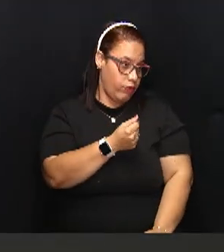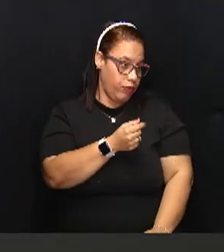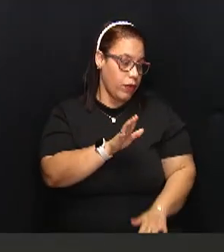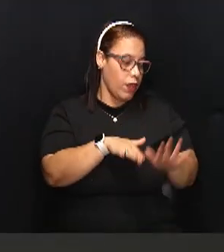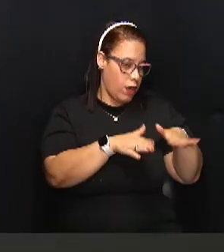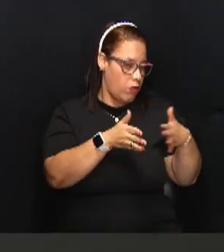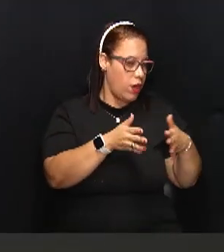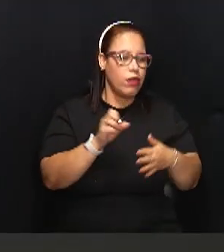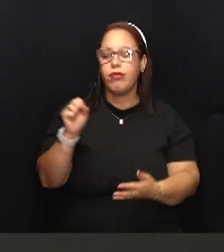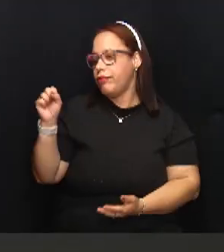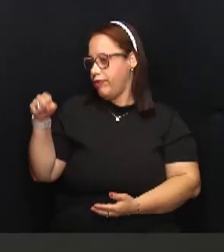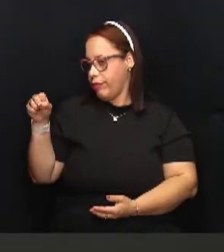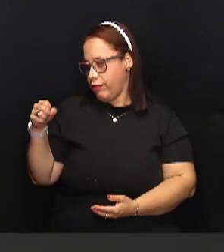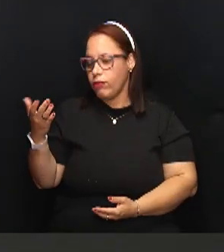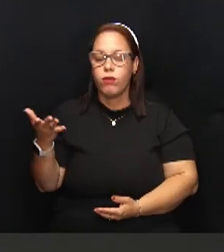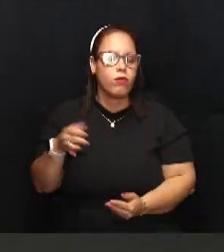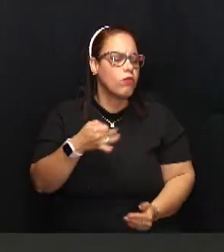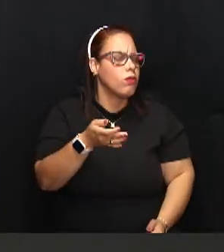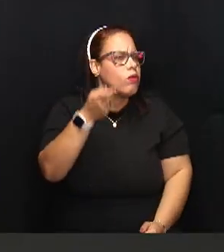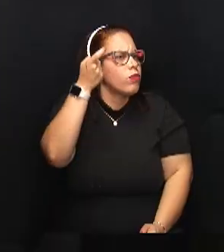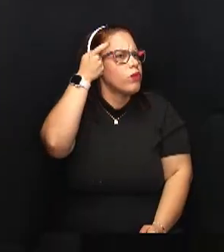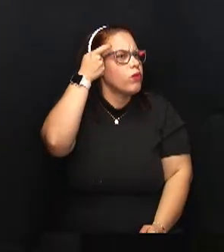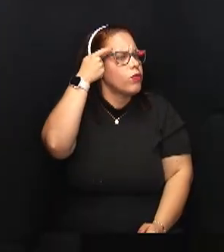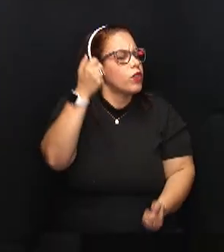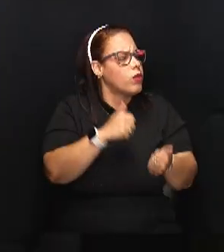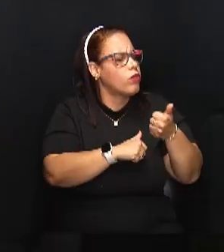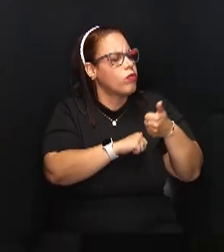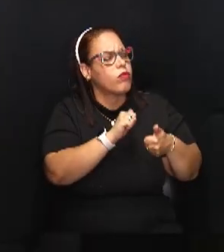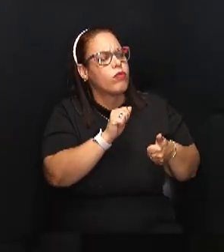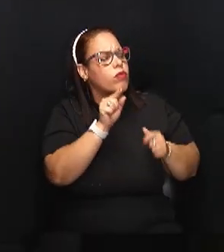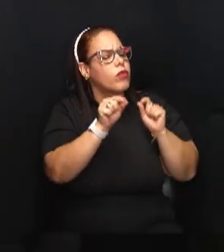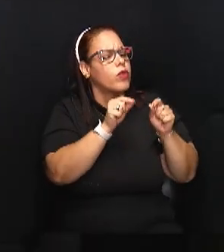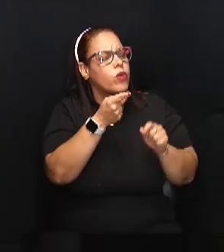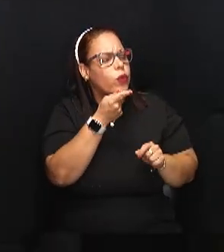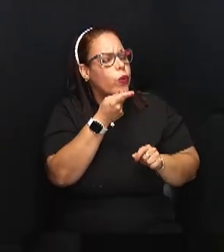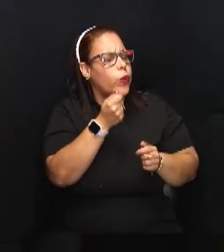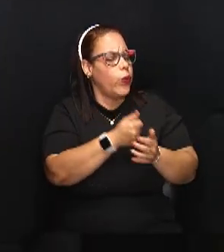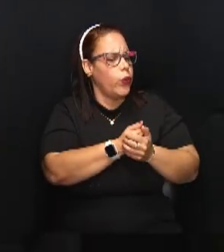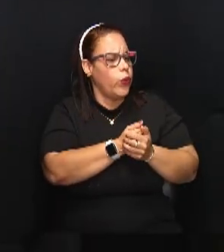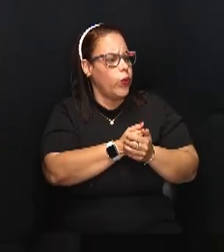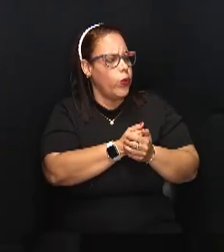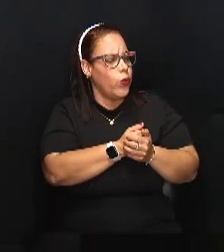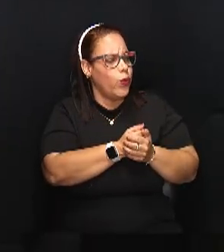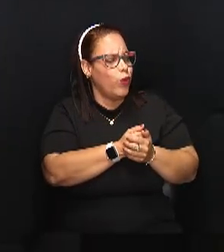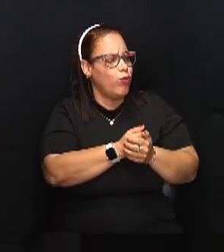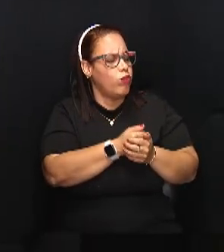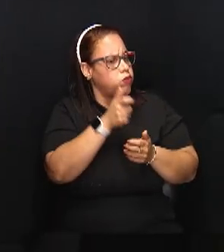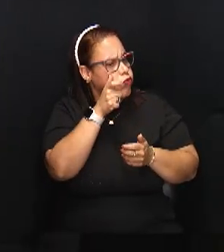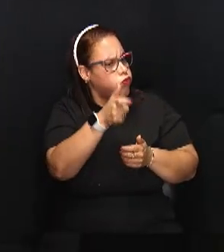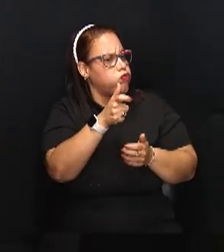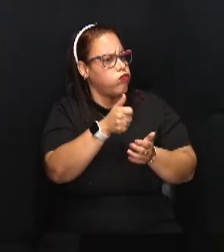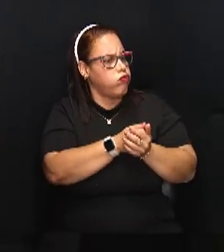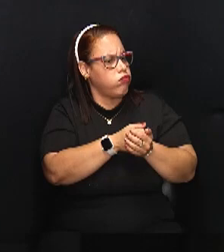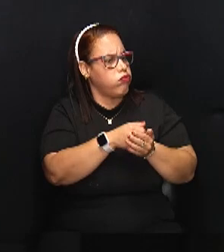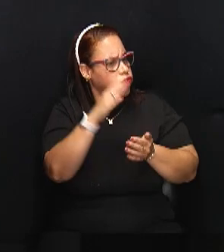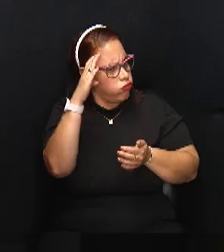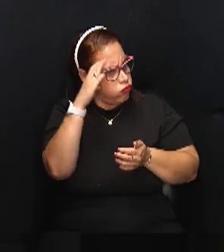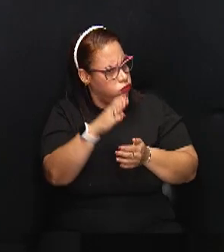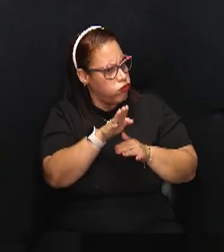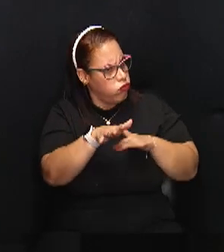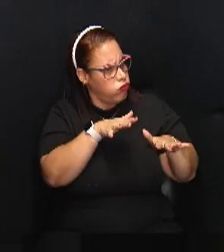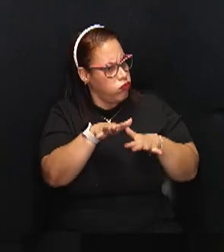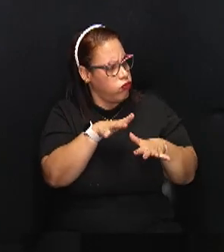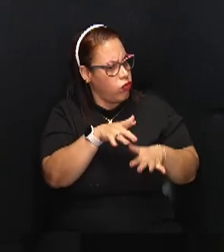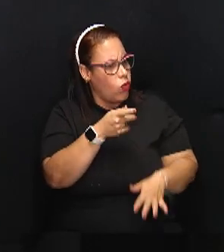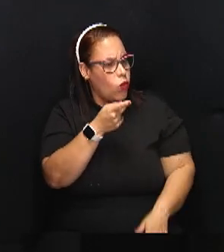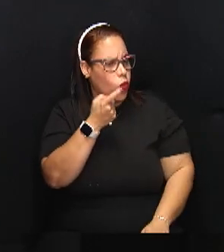por aí. É isso mesmo. E quando a gente pensa em esporte, eu queria que você falasse um pouco desse seu interesse e principalmente em que momento que